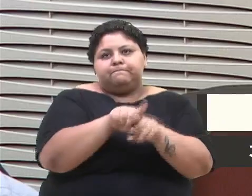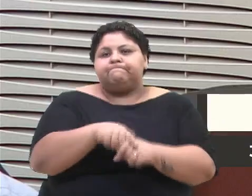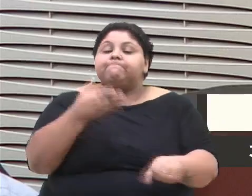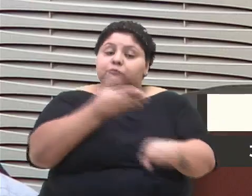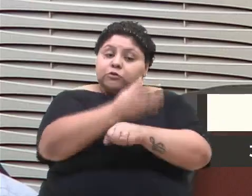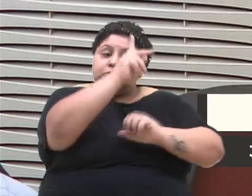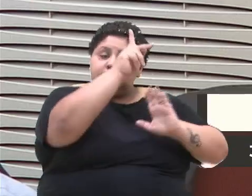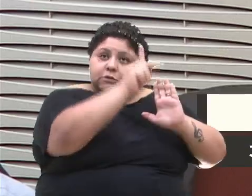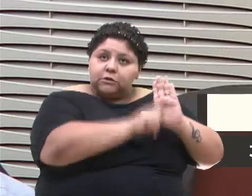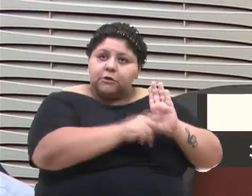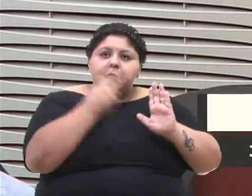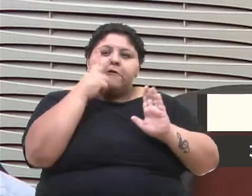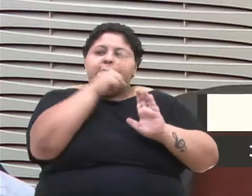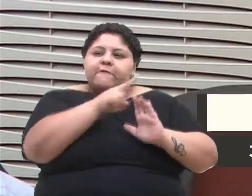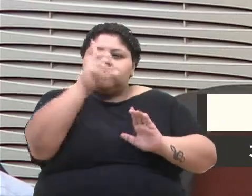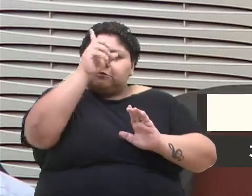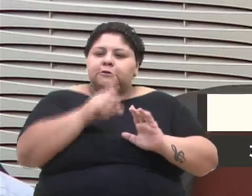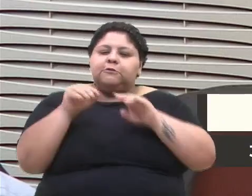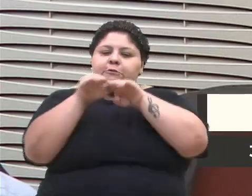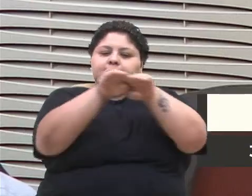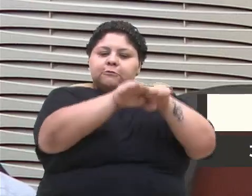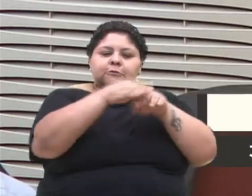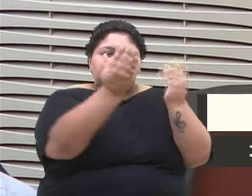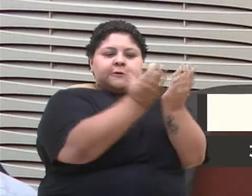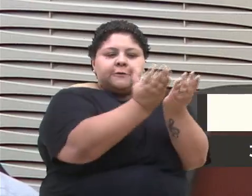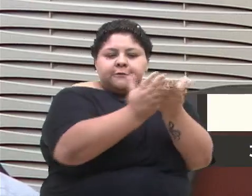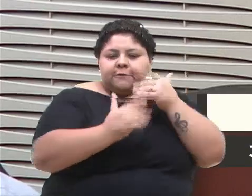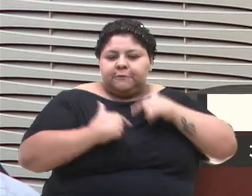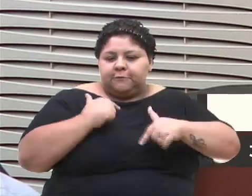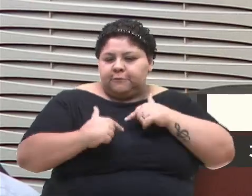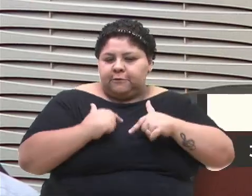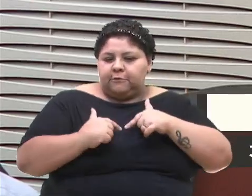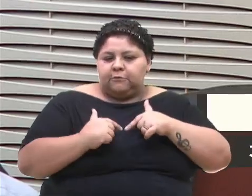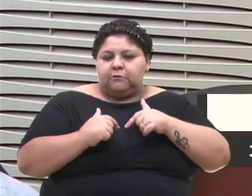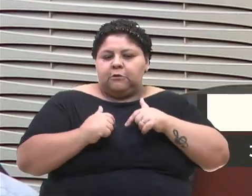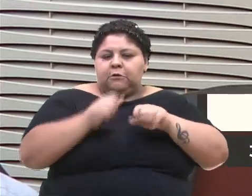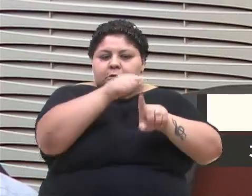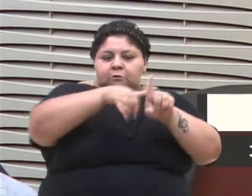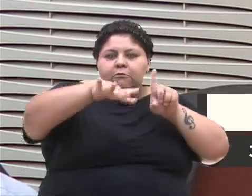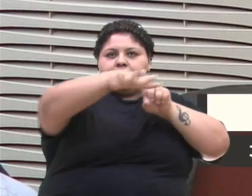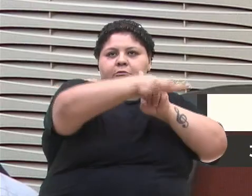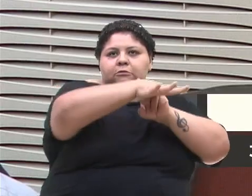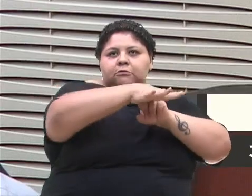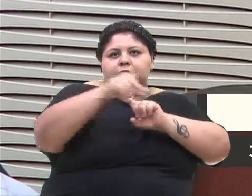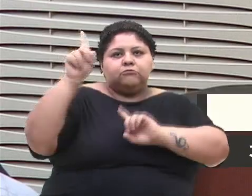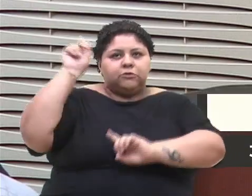iguais para todos, sejam para estudar, trabalhar, no âmbito social e no seu